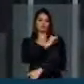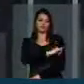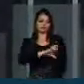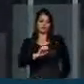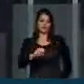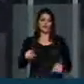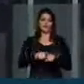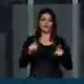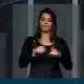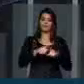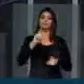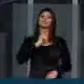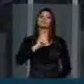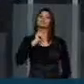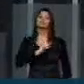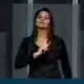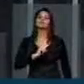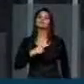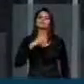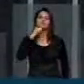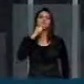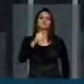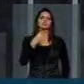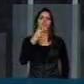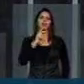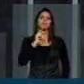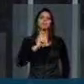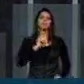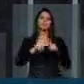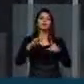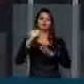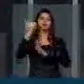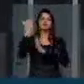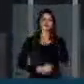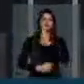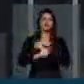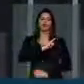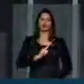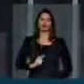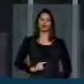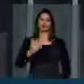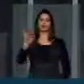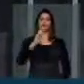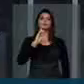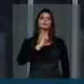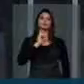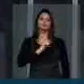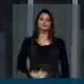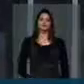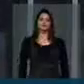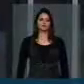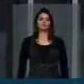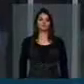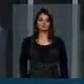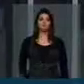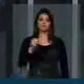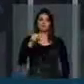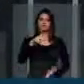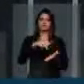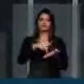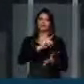no Rio e em Minas. Ninguém fala de Minas, mas a maior queda foi do governador de Minas. Por incrível que pareça,